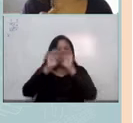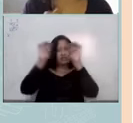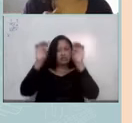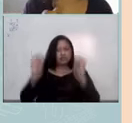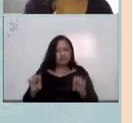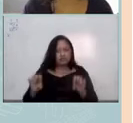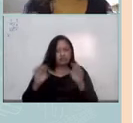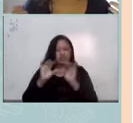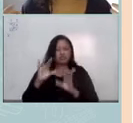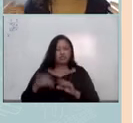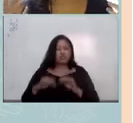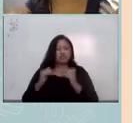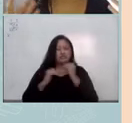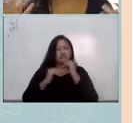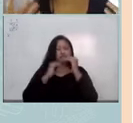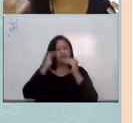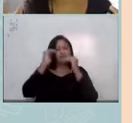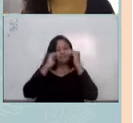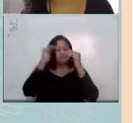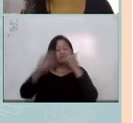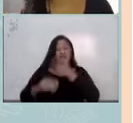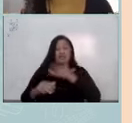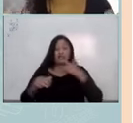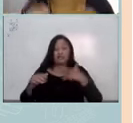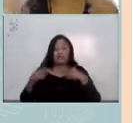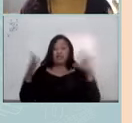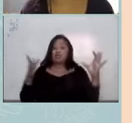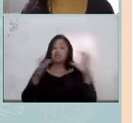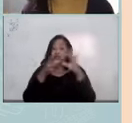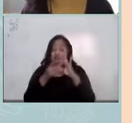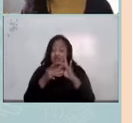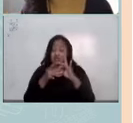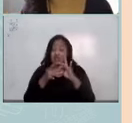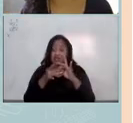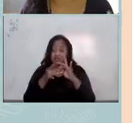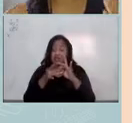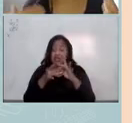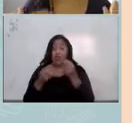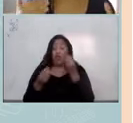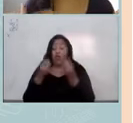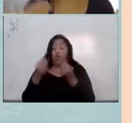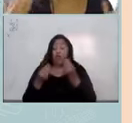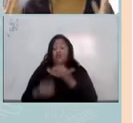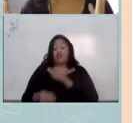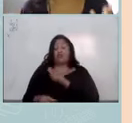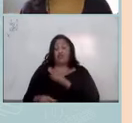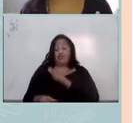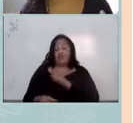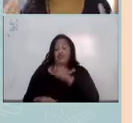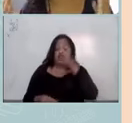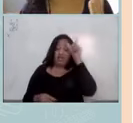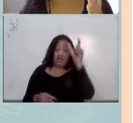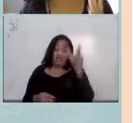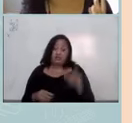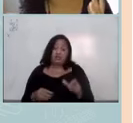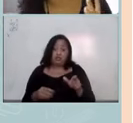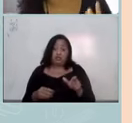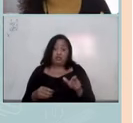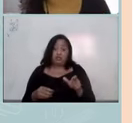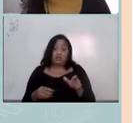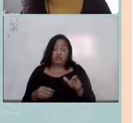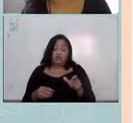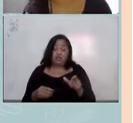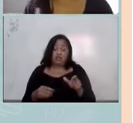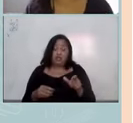como a gente viu anteriormente, né? A saúde, ela está relacionada a isso também, às condições socioeconômicas. Então, não há esse investimento nessa infraestrutura